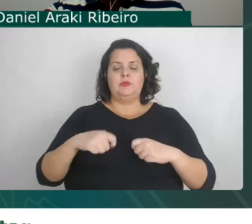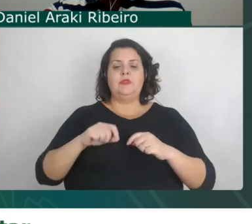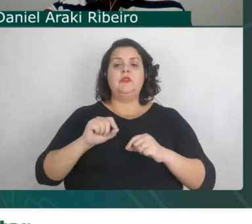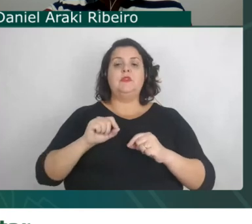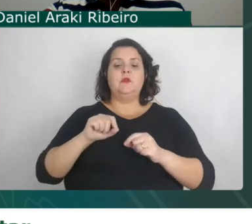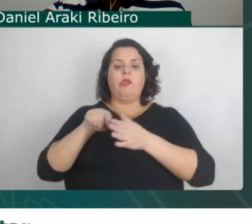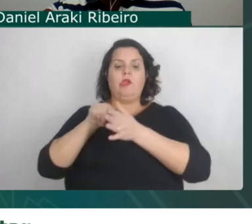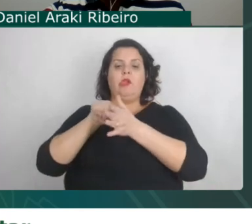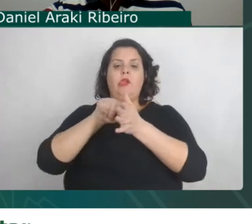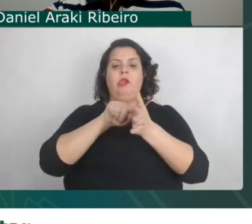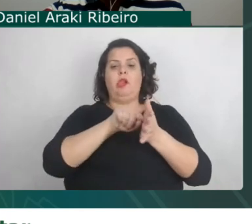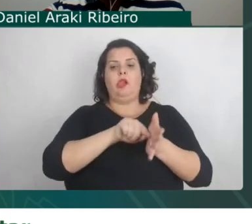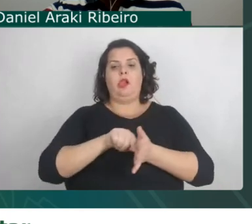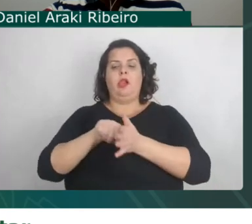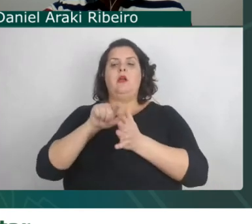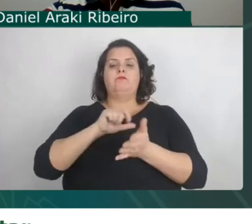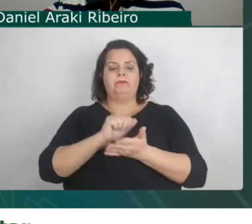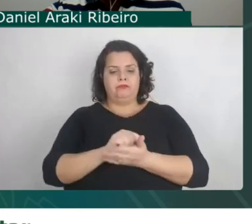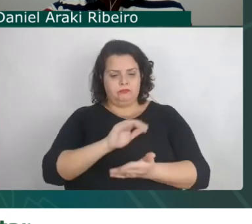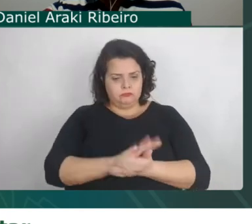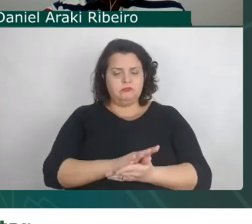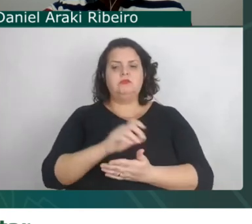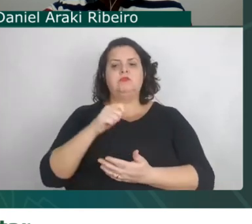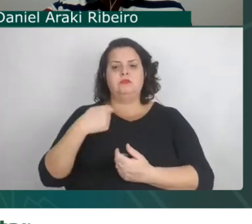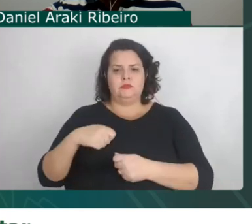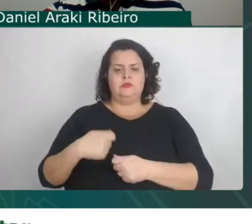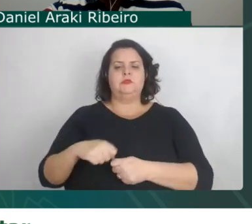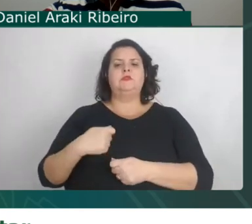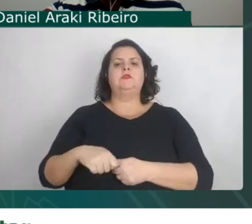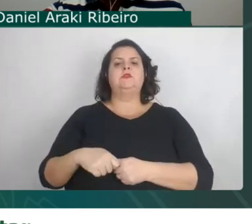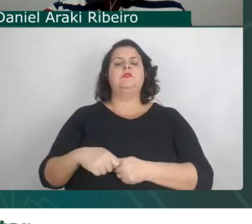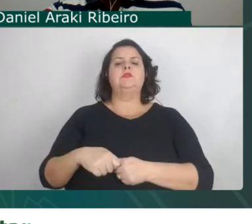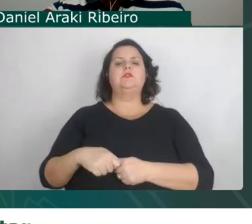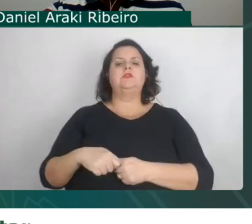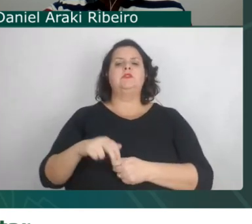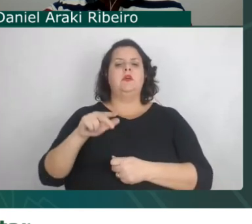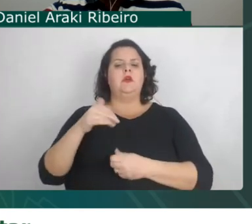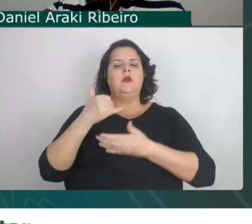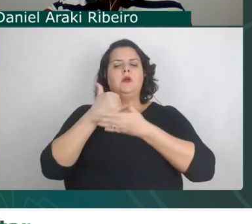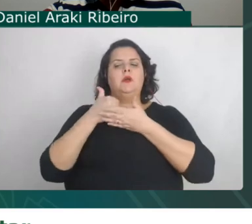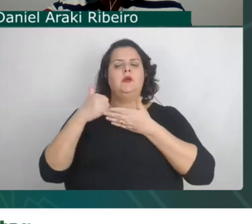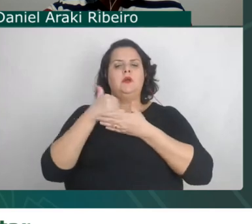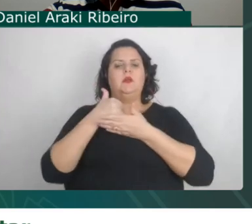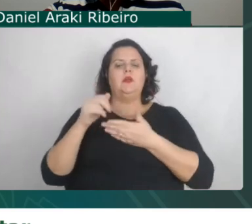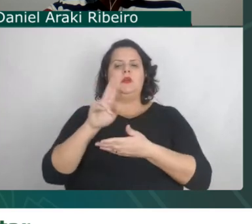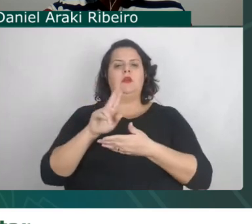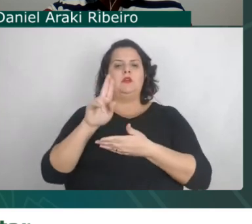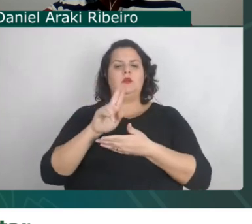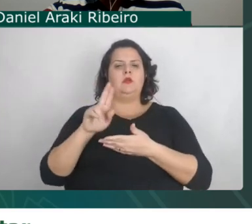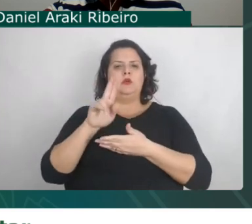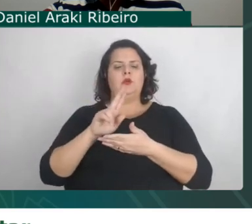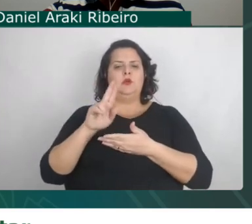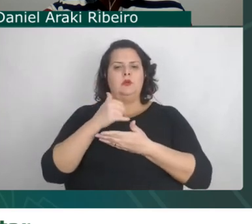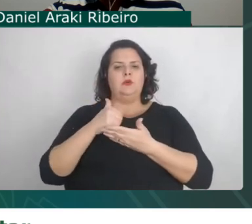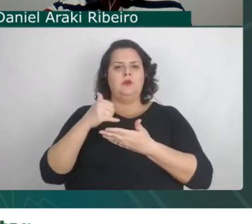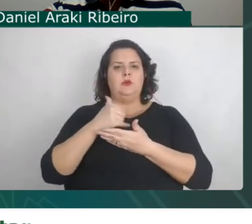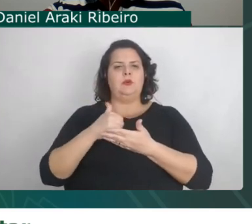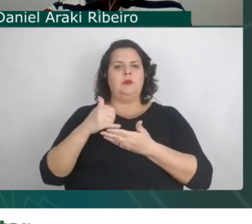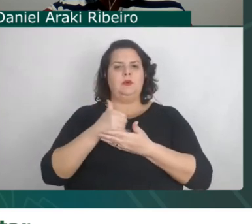mesmo. Né? Então, desde da versão criminal do uso de drogas, né? A gente viu outro dia toneladas de cocaína